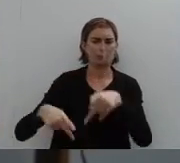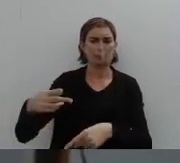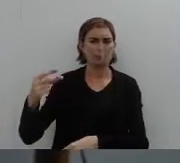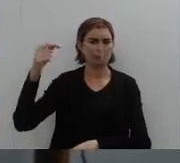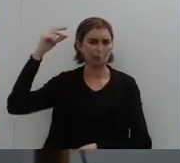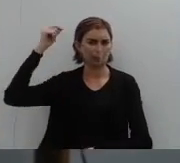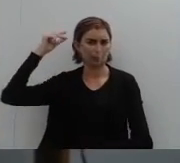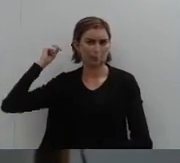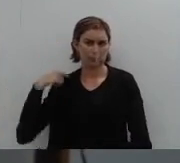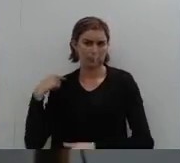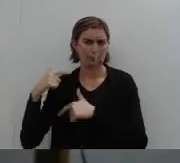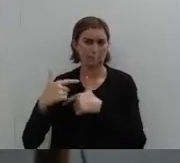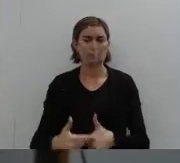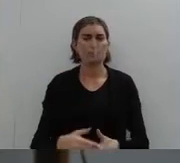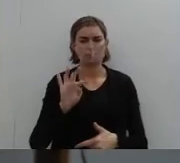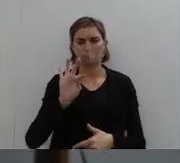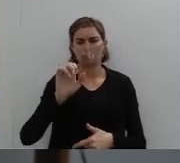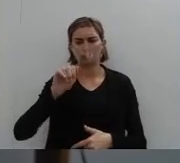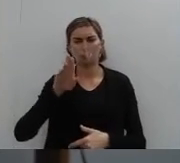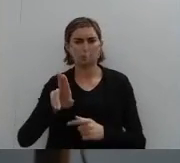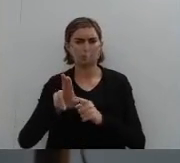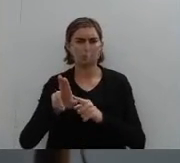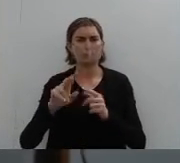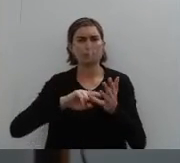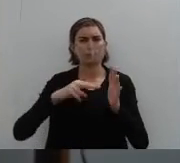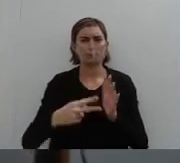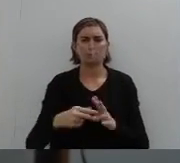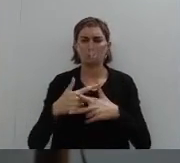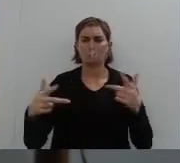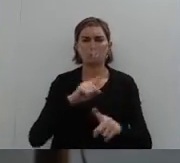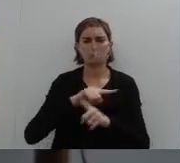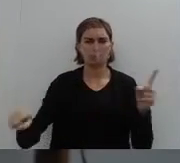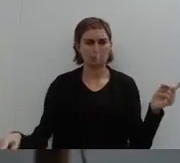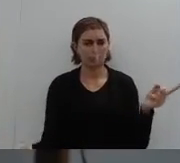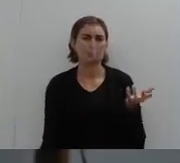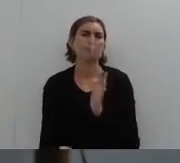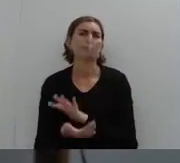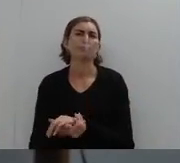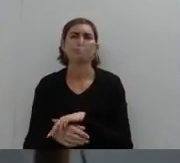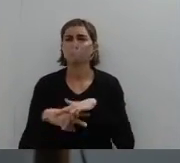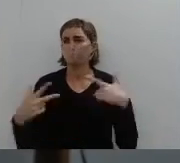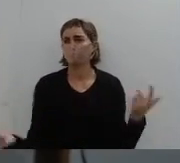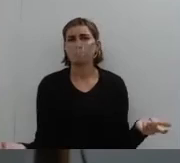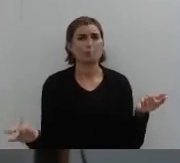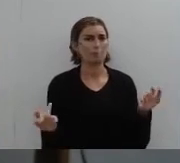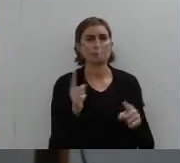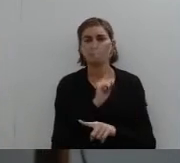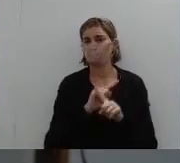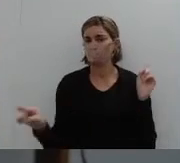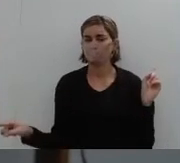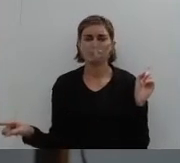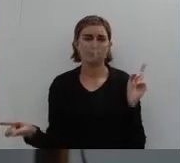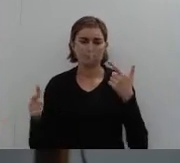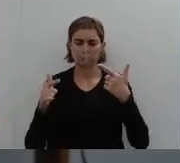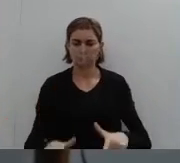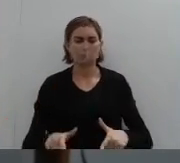mais tradicionais. Tabu é a palavra que significa coisa proibida, coisa que é interdita,